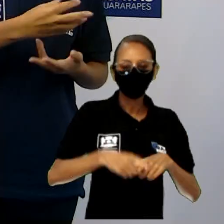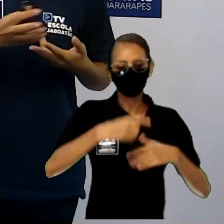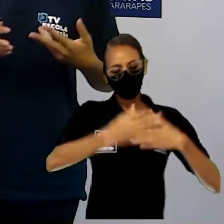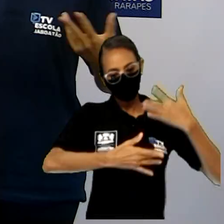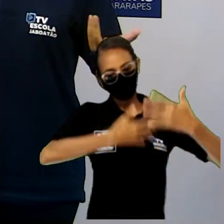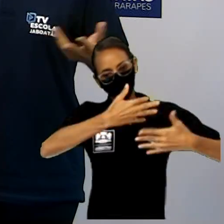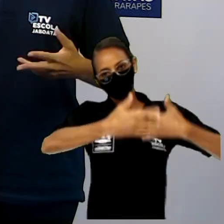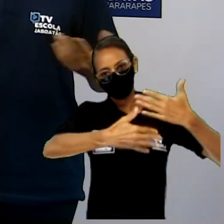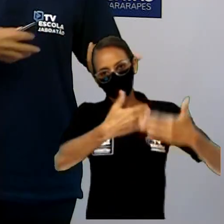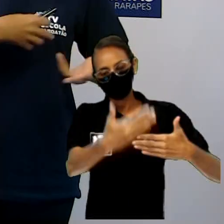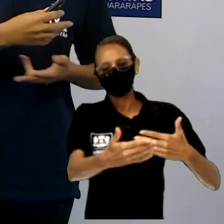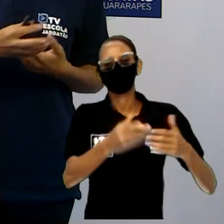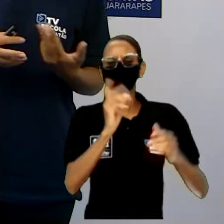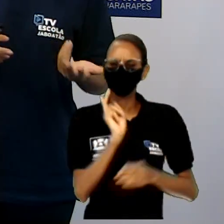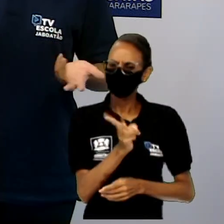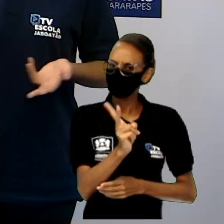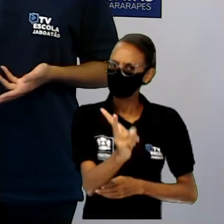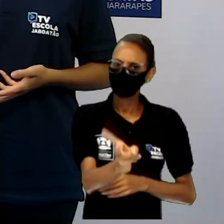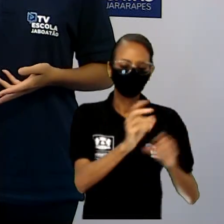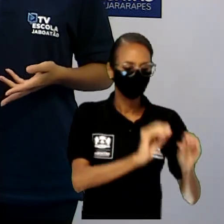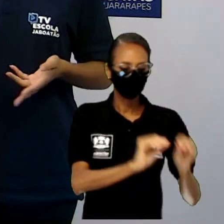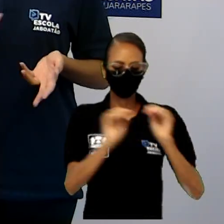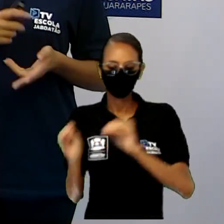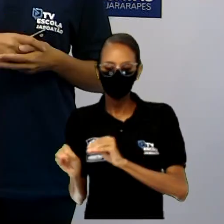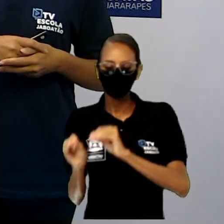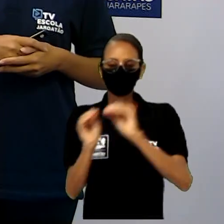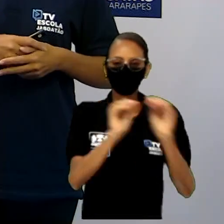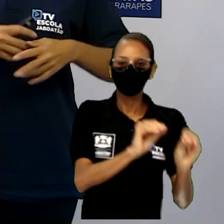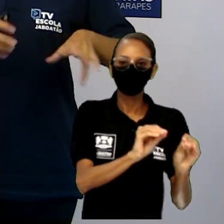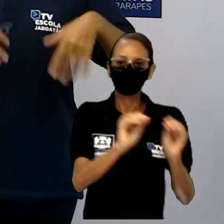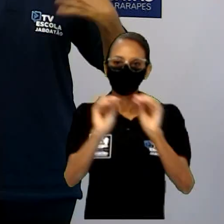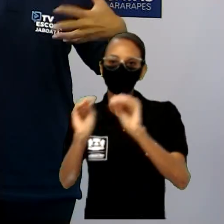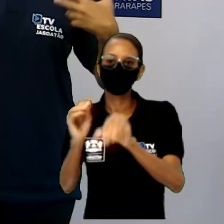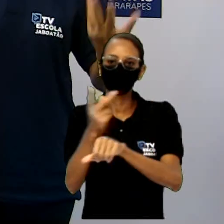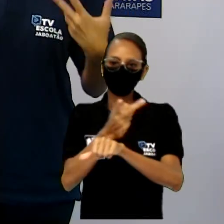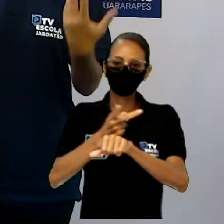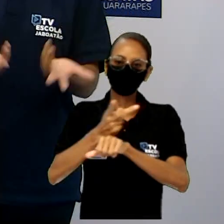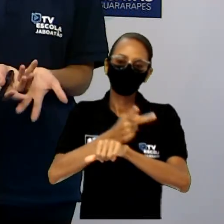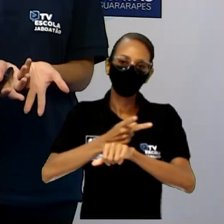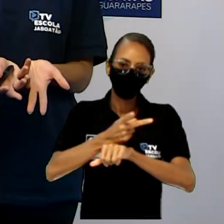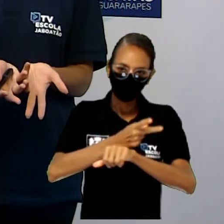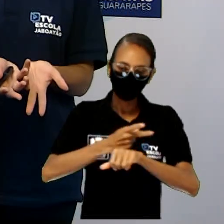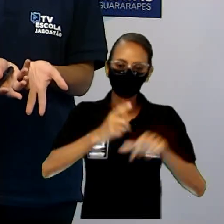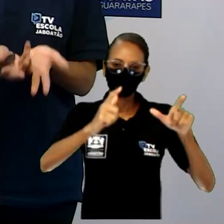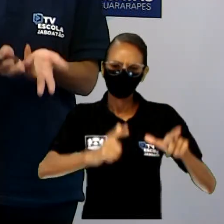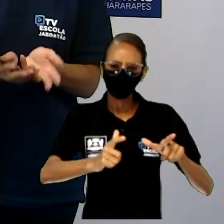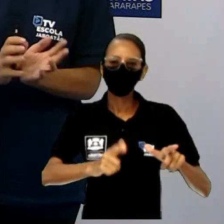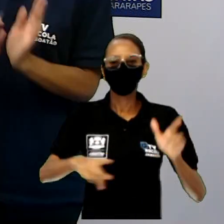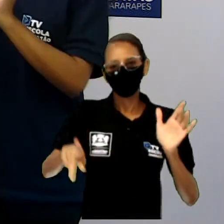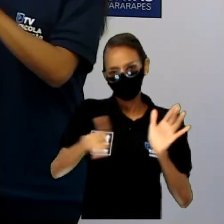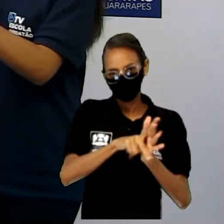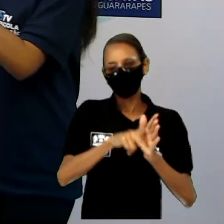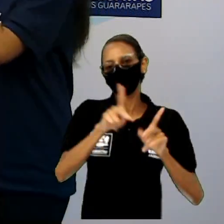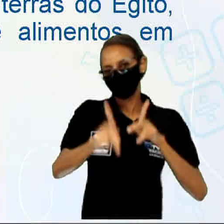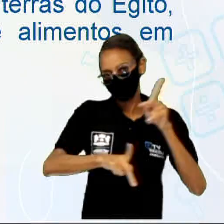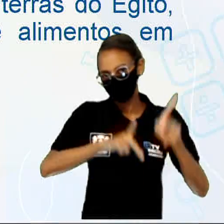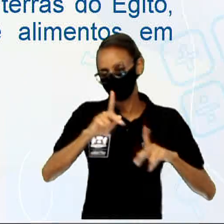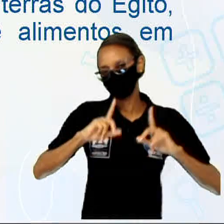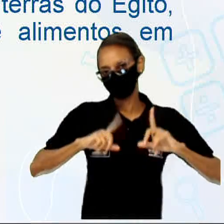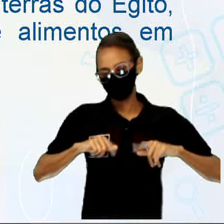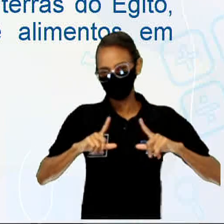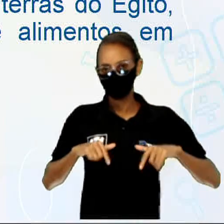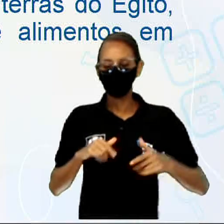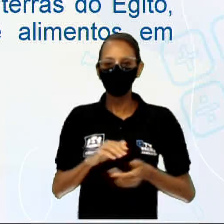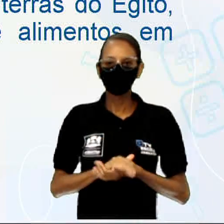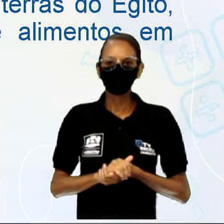povo sempre estava ali em busca dessas terras e isso vai marcar a história desse povo, tá? A era do